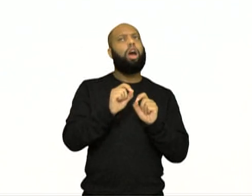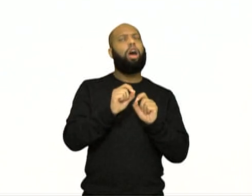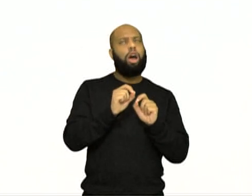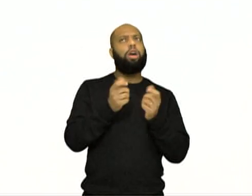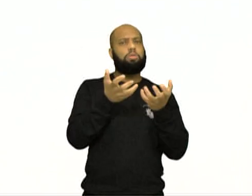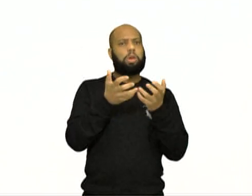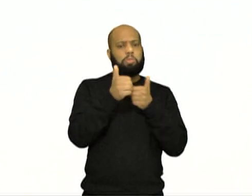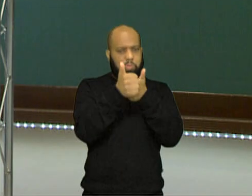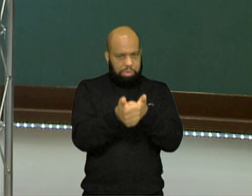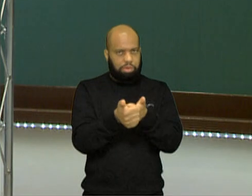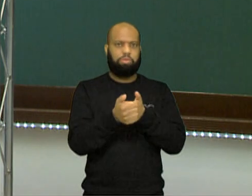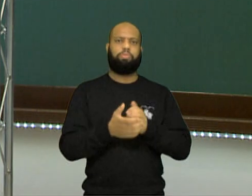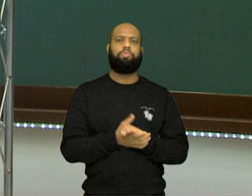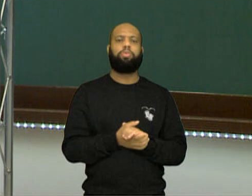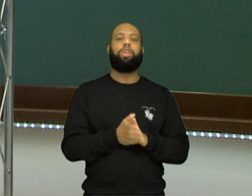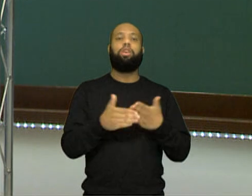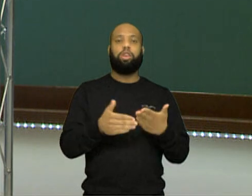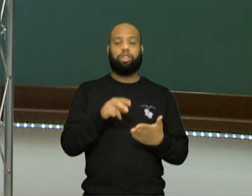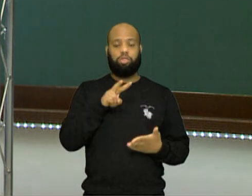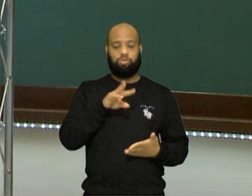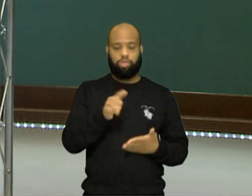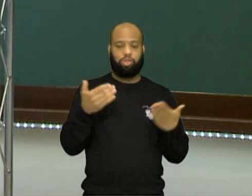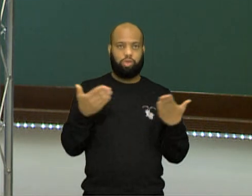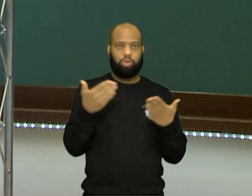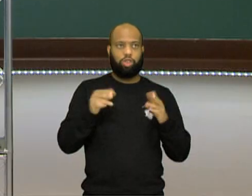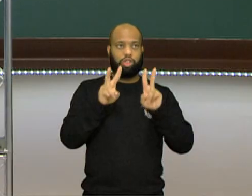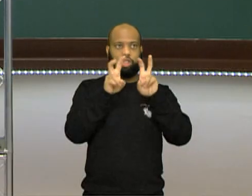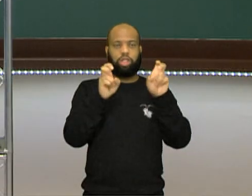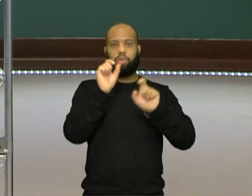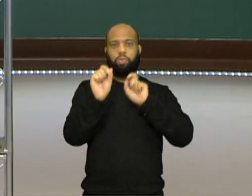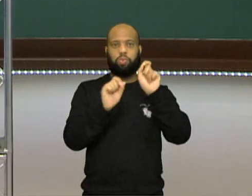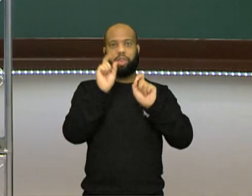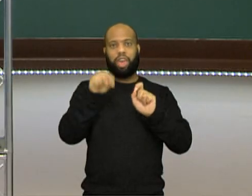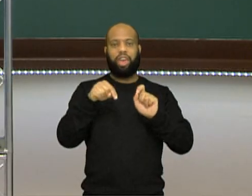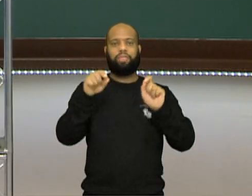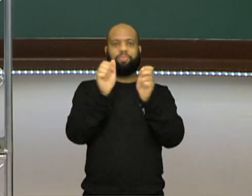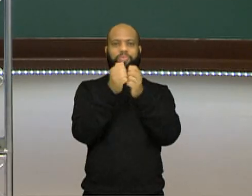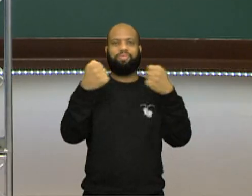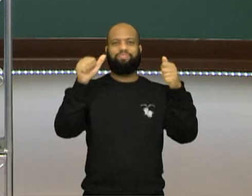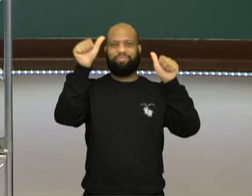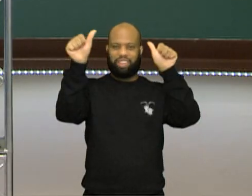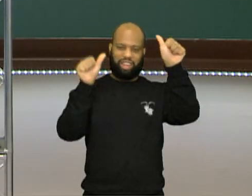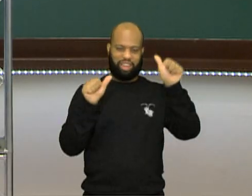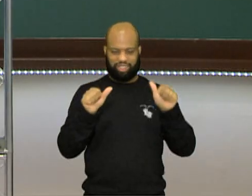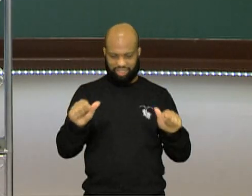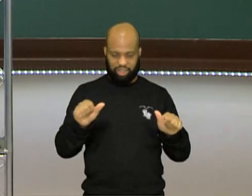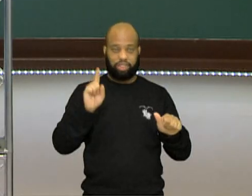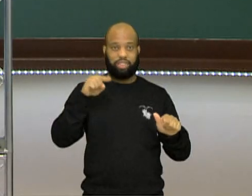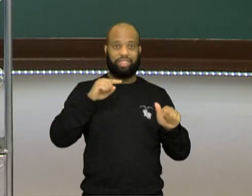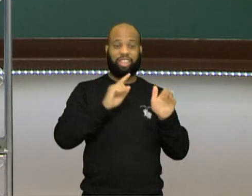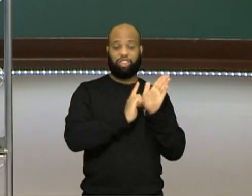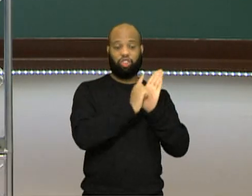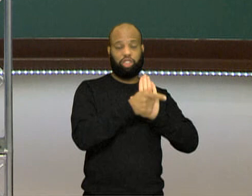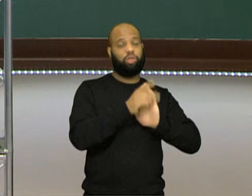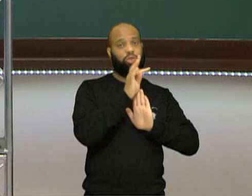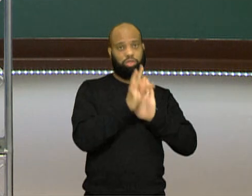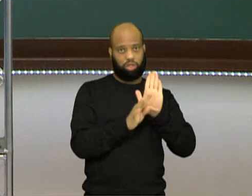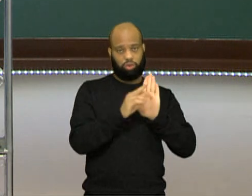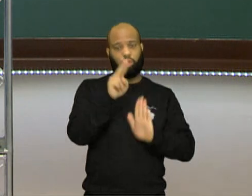um cartaz. Então, lá com o cogênero textual cartaz, que ele é um recurso que nós utilizamos